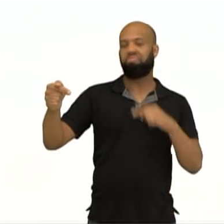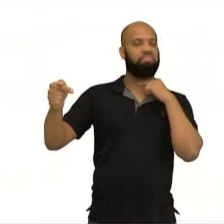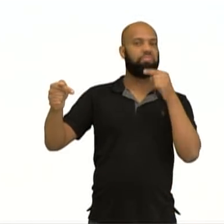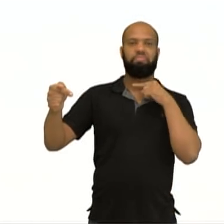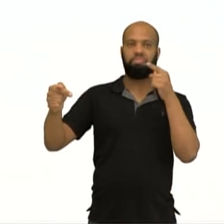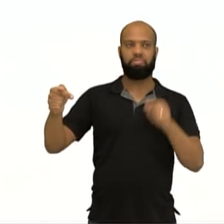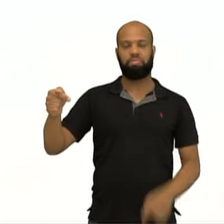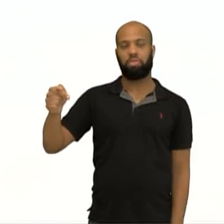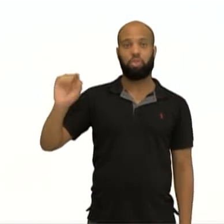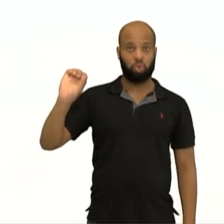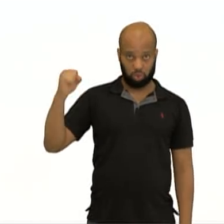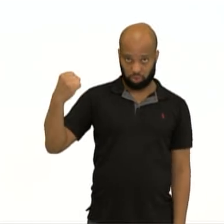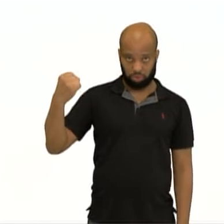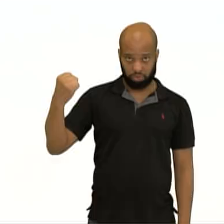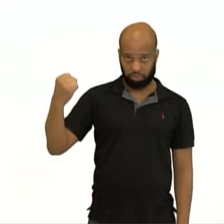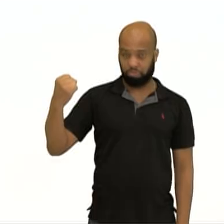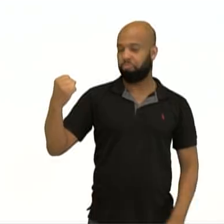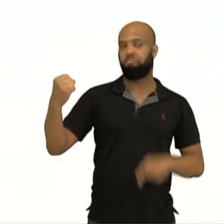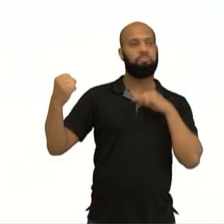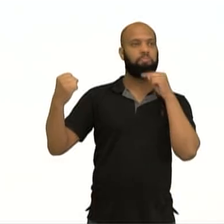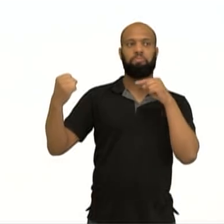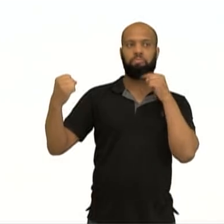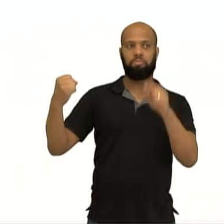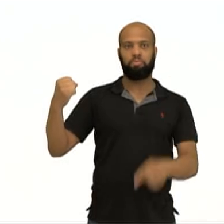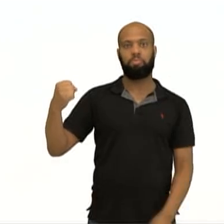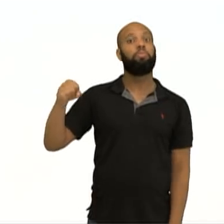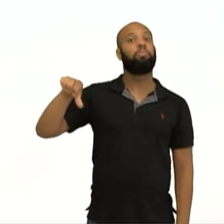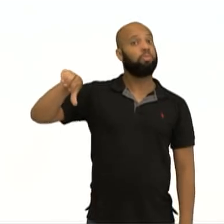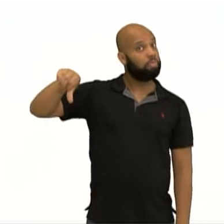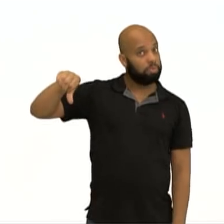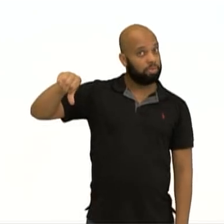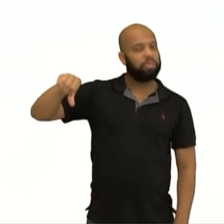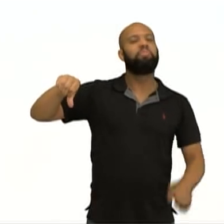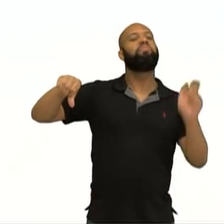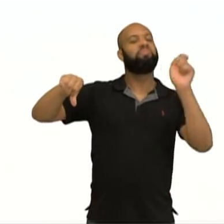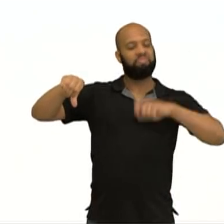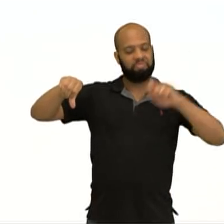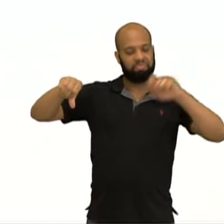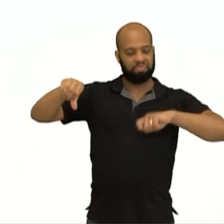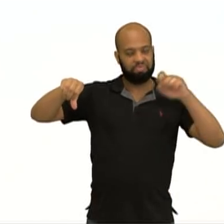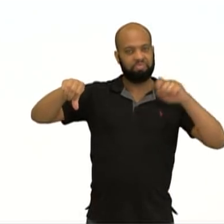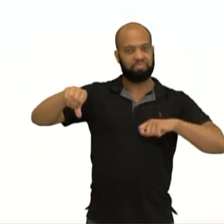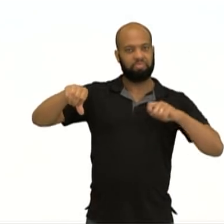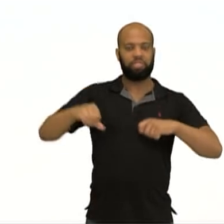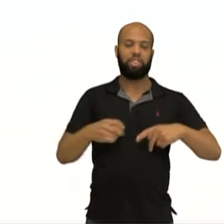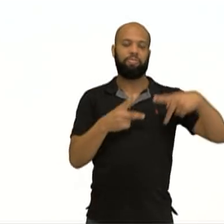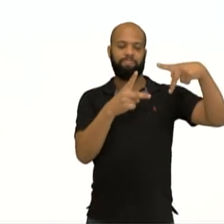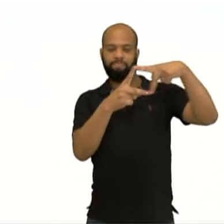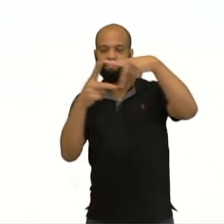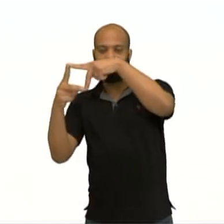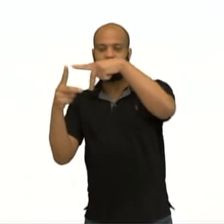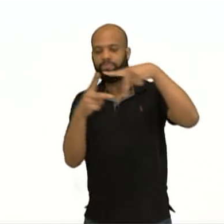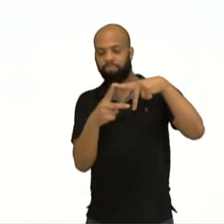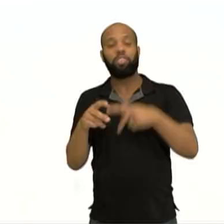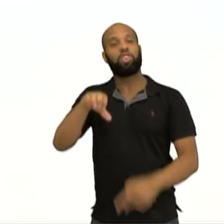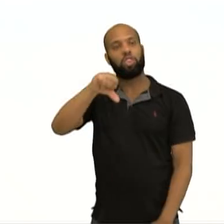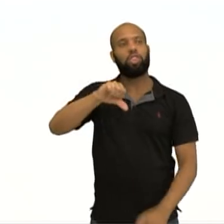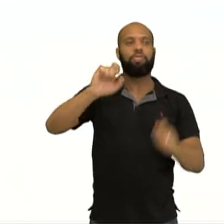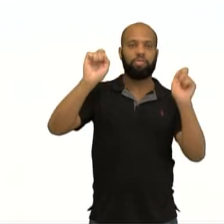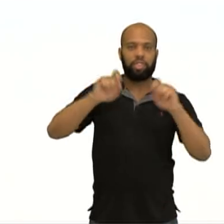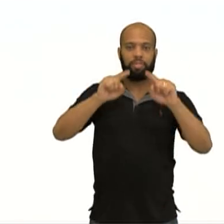Não. Com 8 eu consigo? Também não. E com 9? Sim. Com 9 eu consigo fazer um quadrado